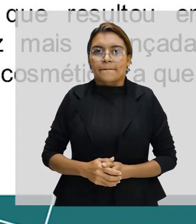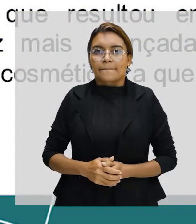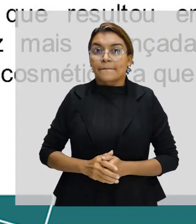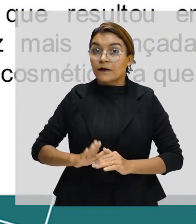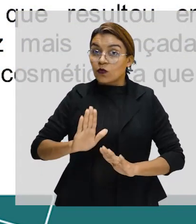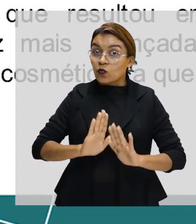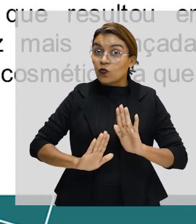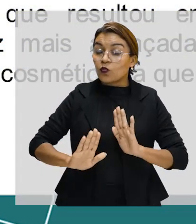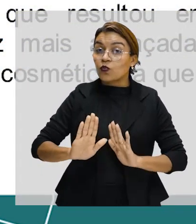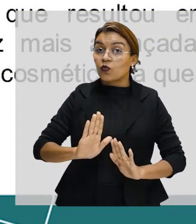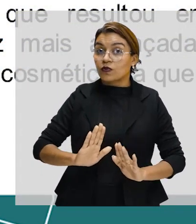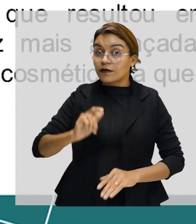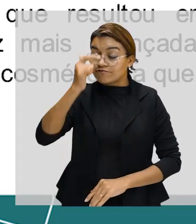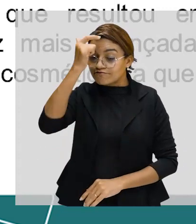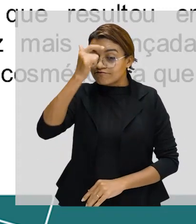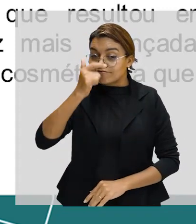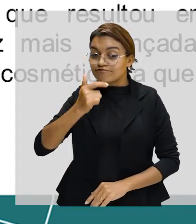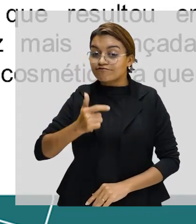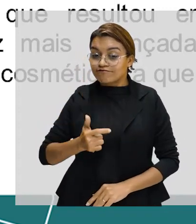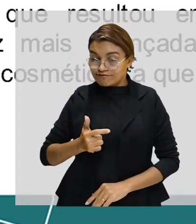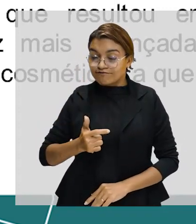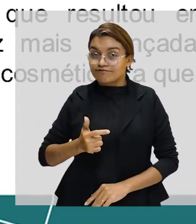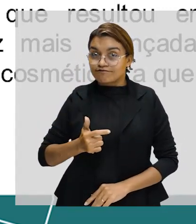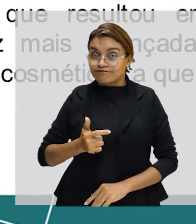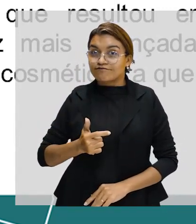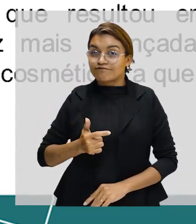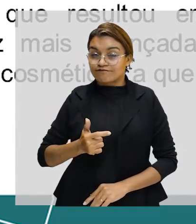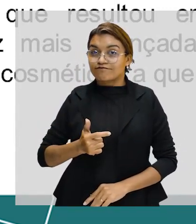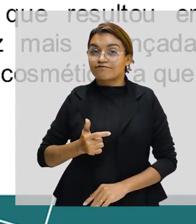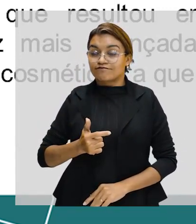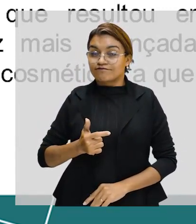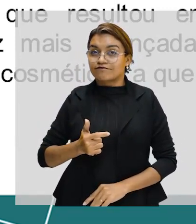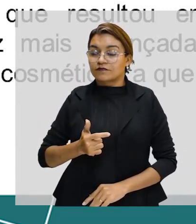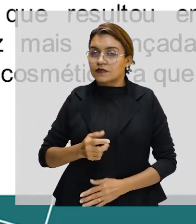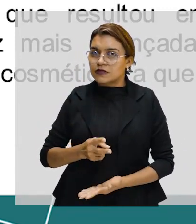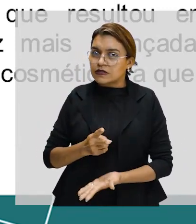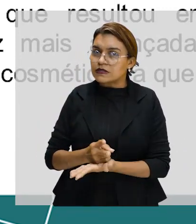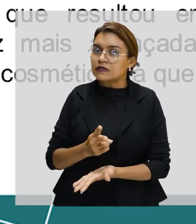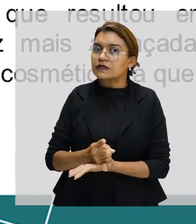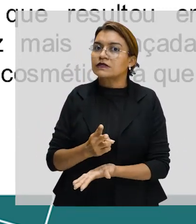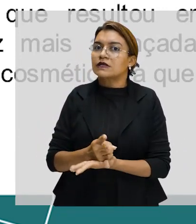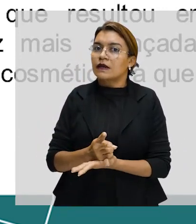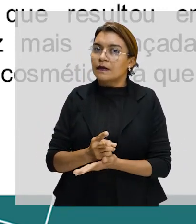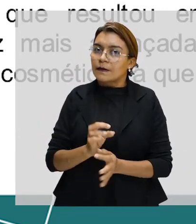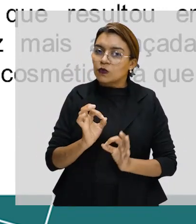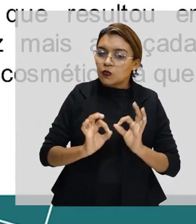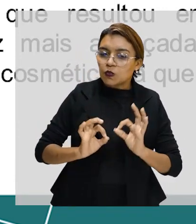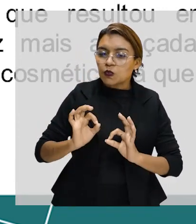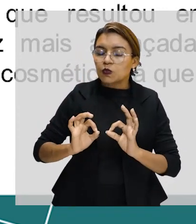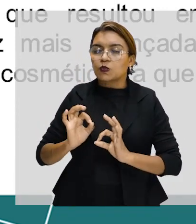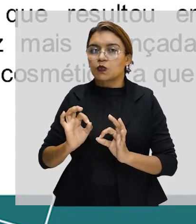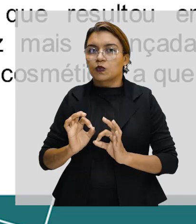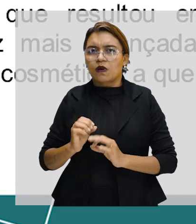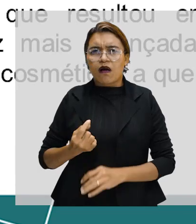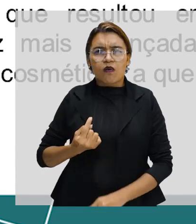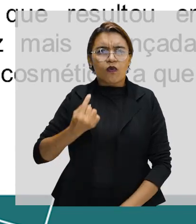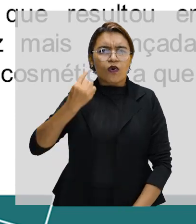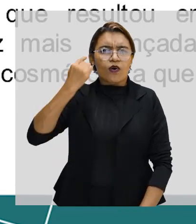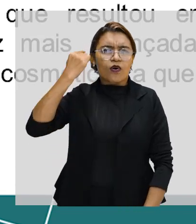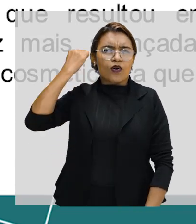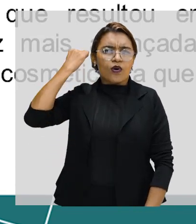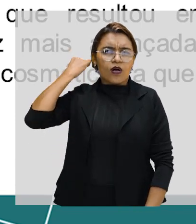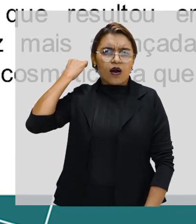a aparência existe desde os primórdios da civilização. Então, desde as